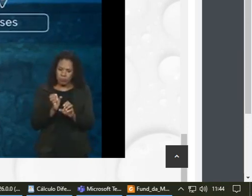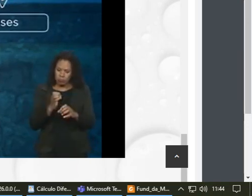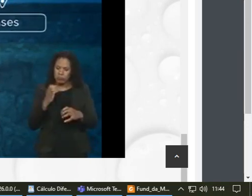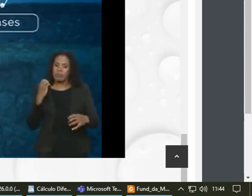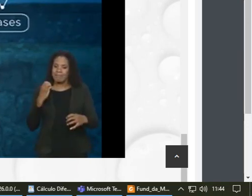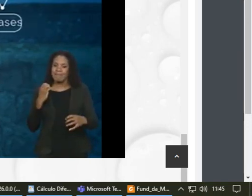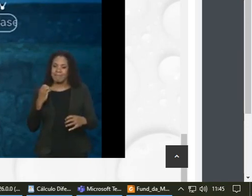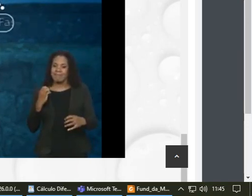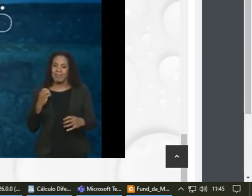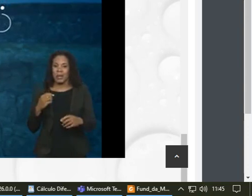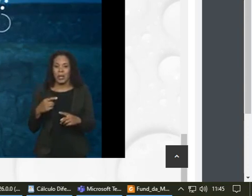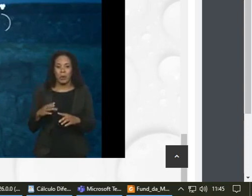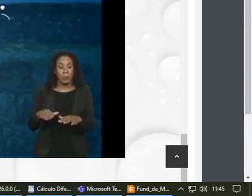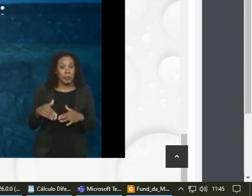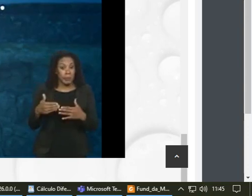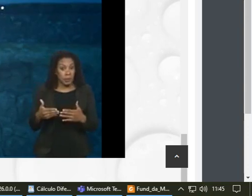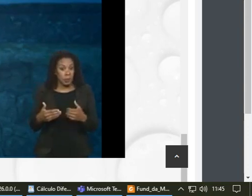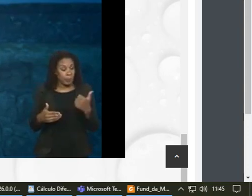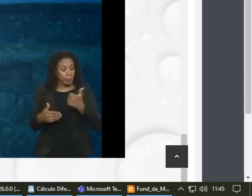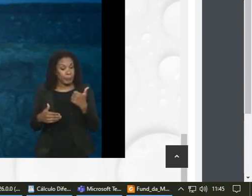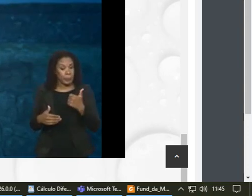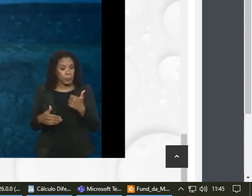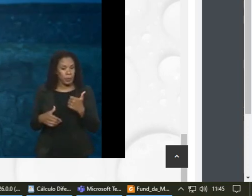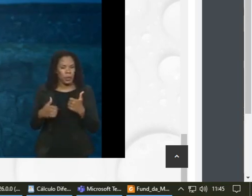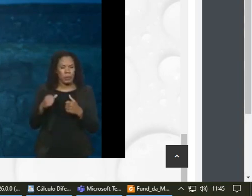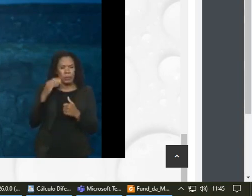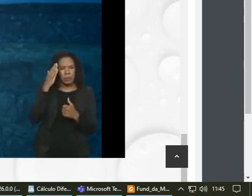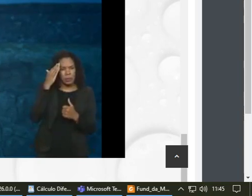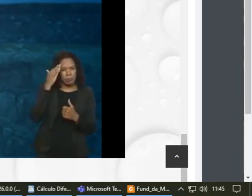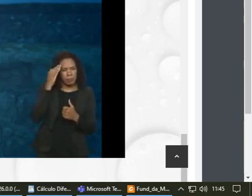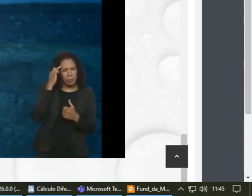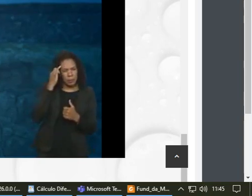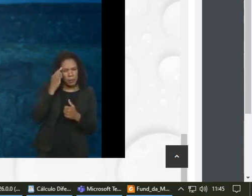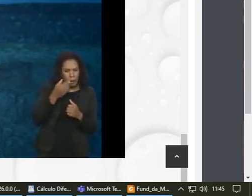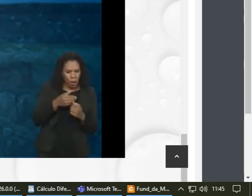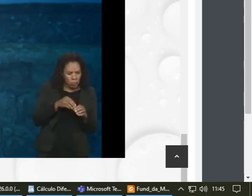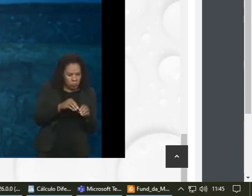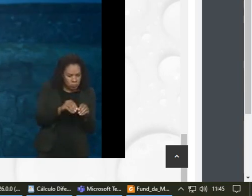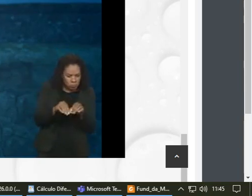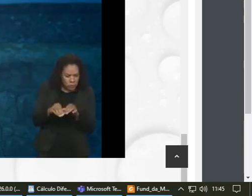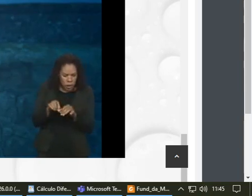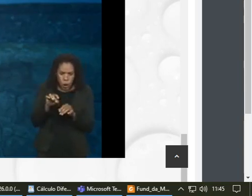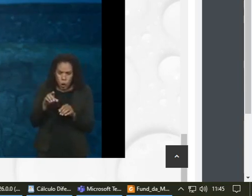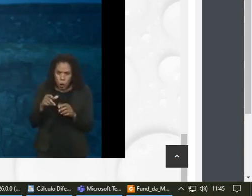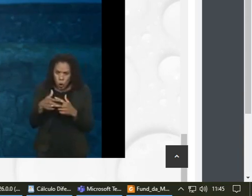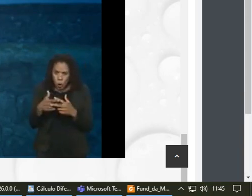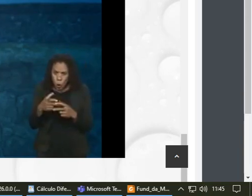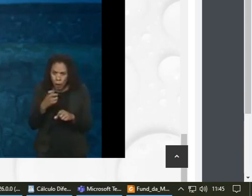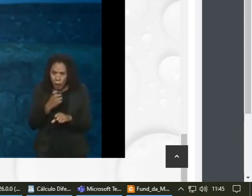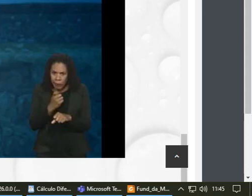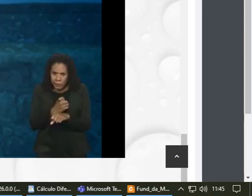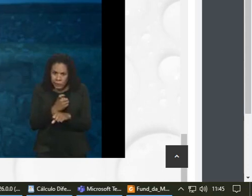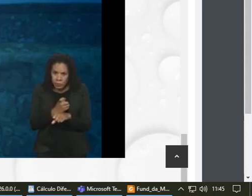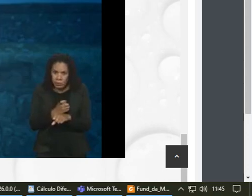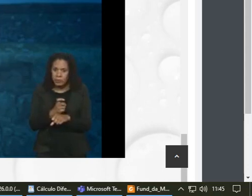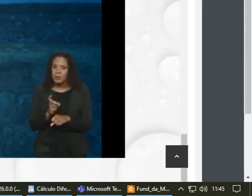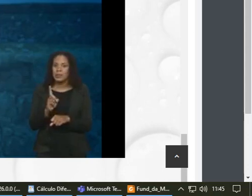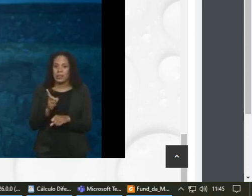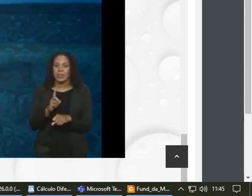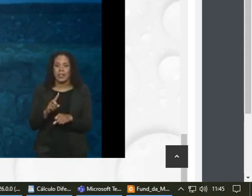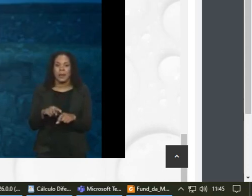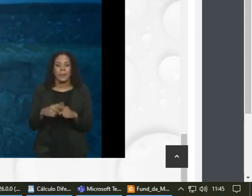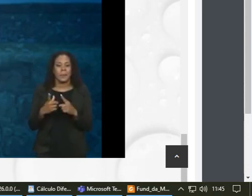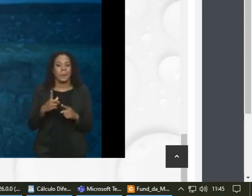compõem. A princípio, podemos imaginar que o solo é composto apenas por materiais sólidos. Mas se analisarmos um torrão além da